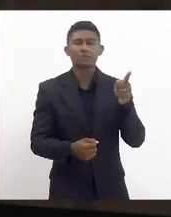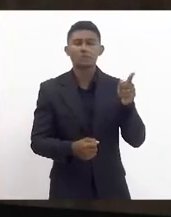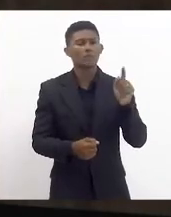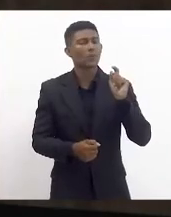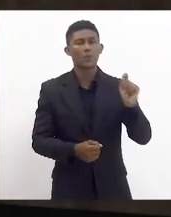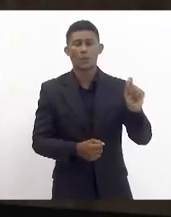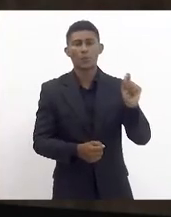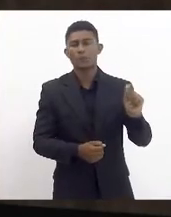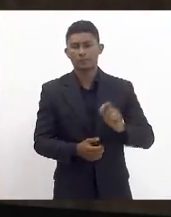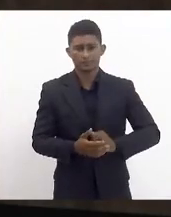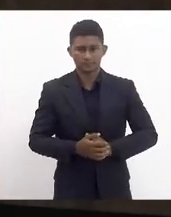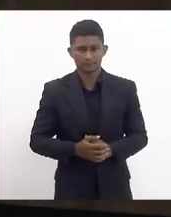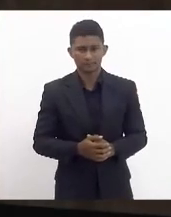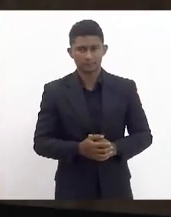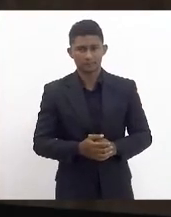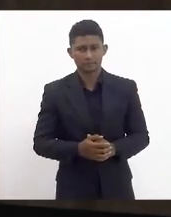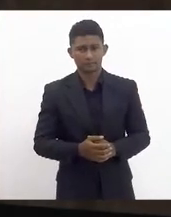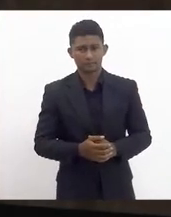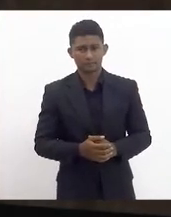Queria dizer a Vossa Excelência, que